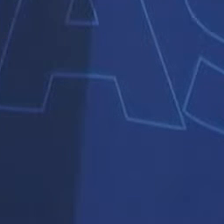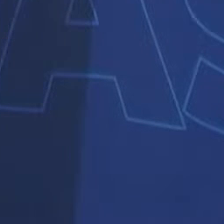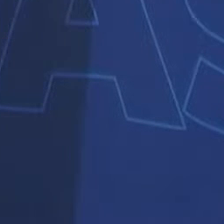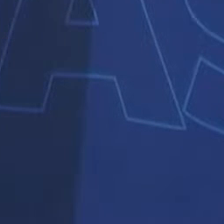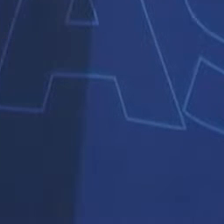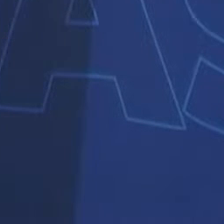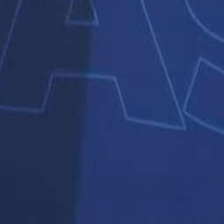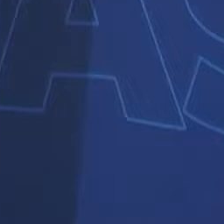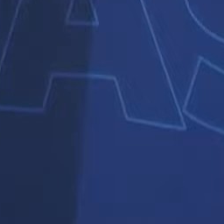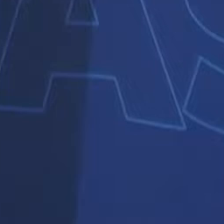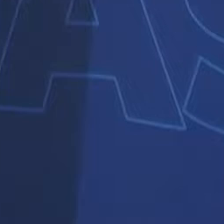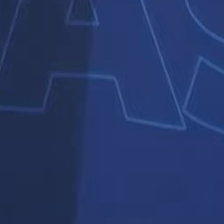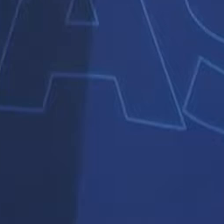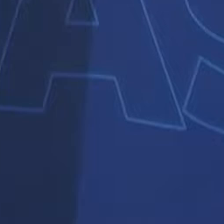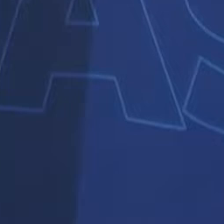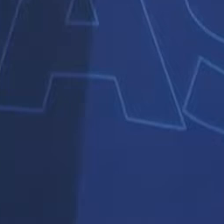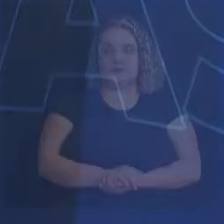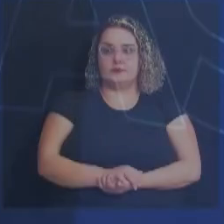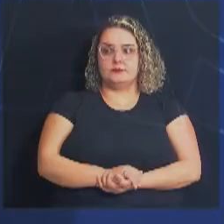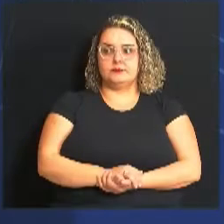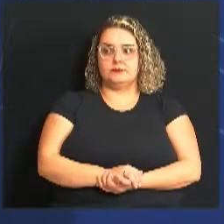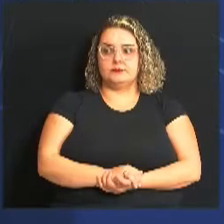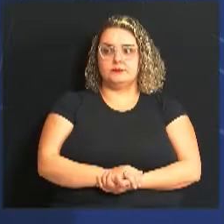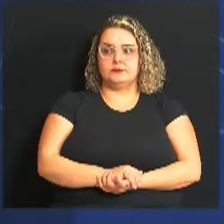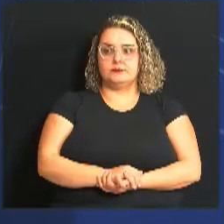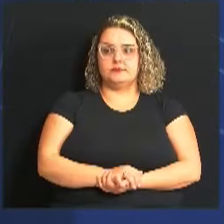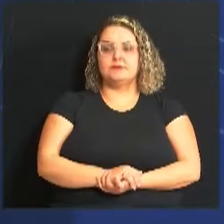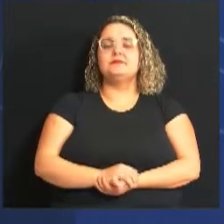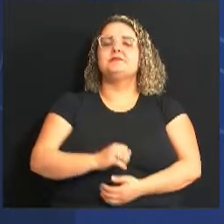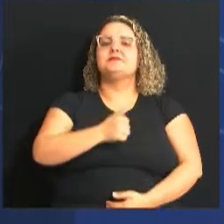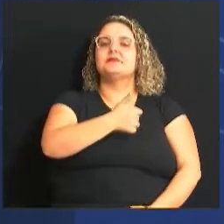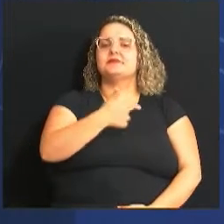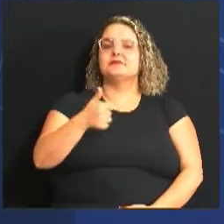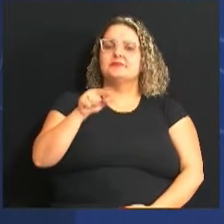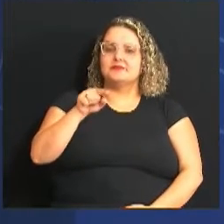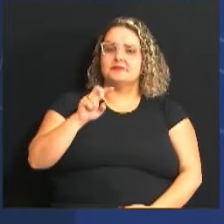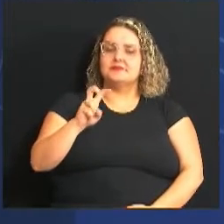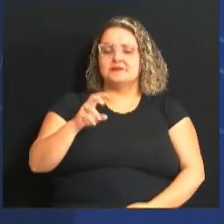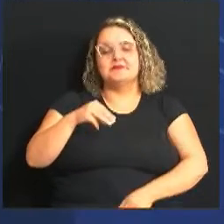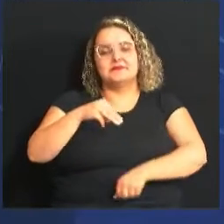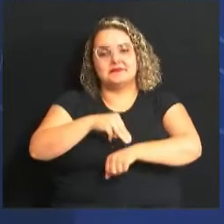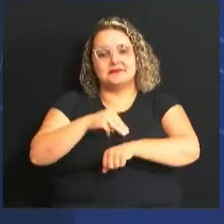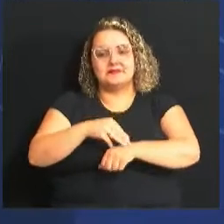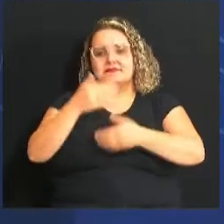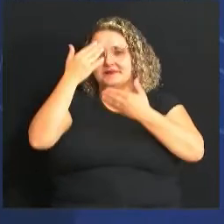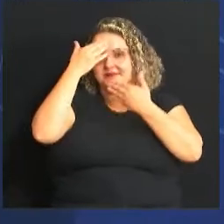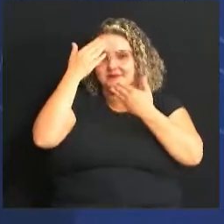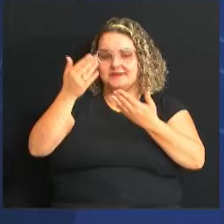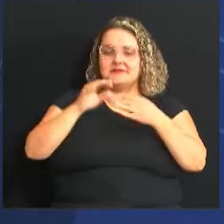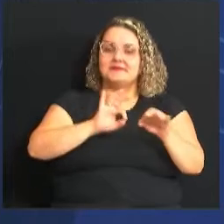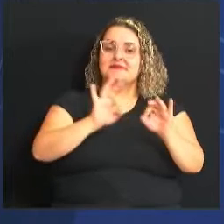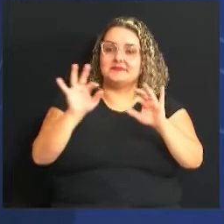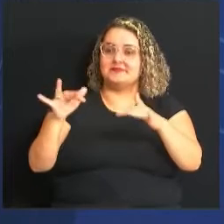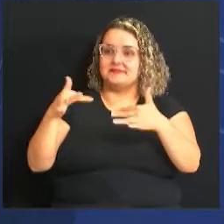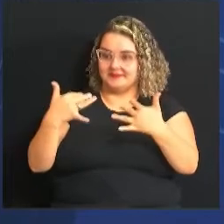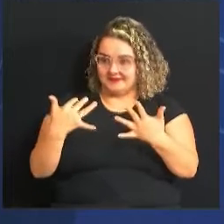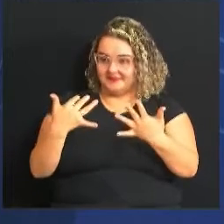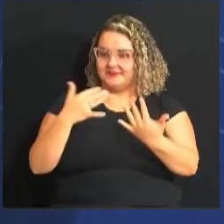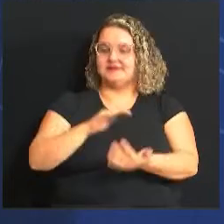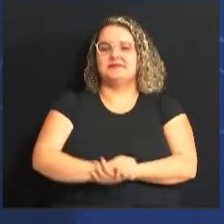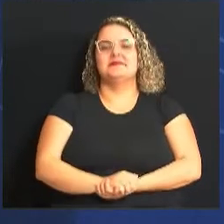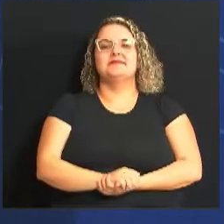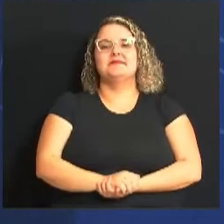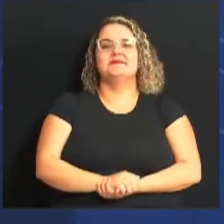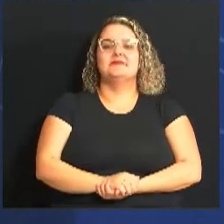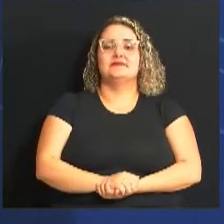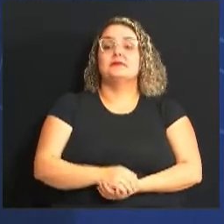Câmara Notícia ao vivo, meio-dia mais 5 minutos. Muito obrigado pela sua companhia, pela sua audiência.